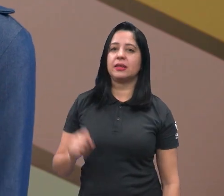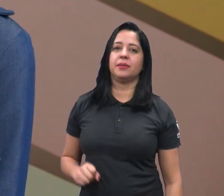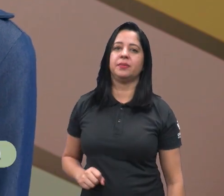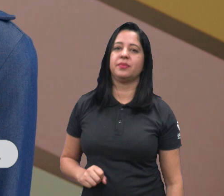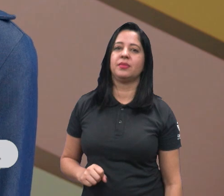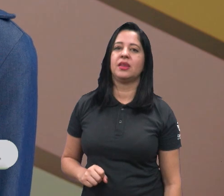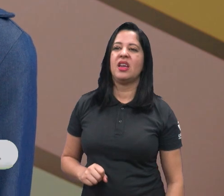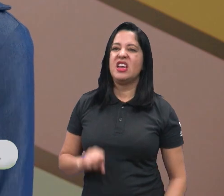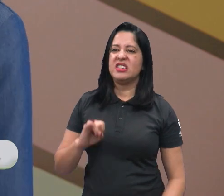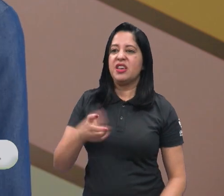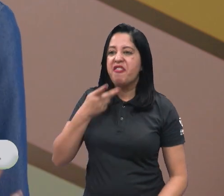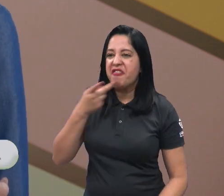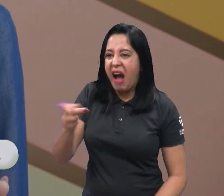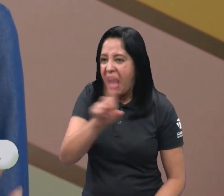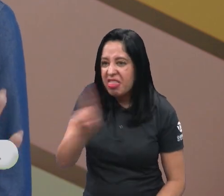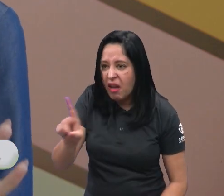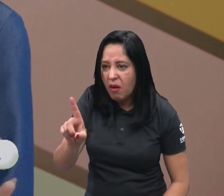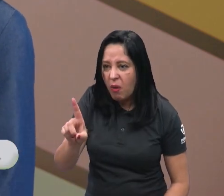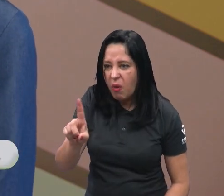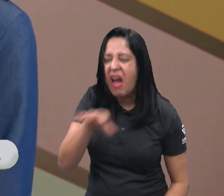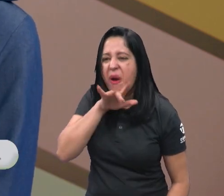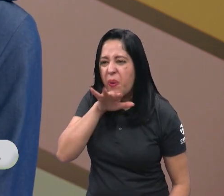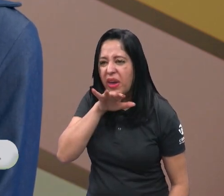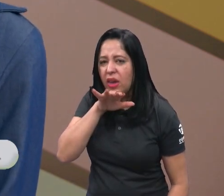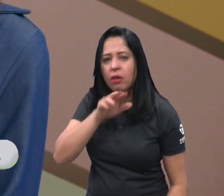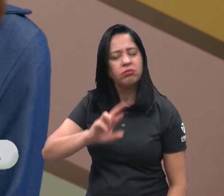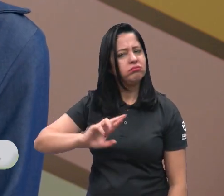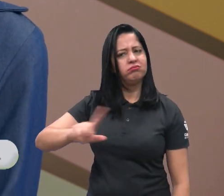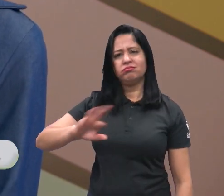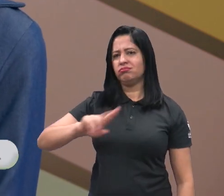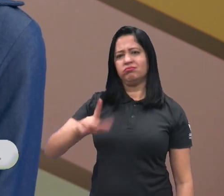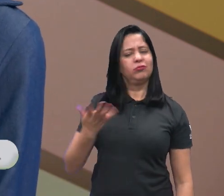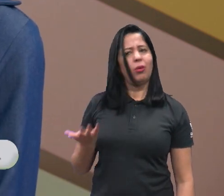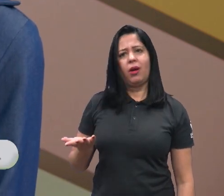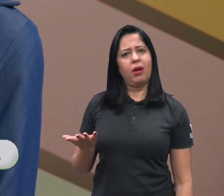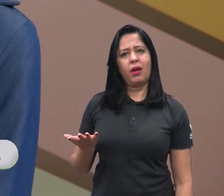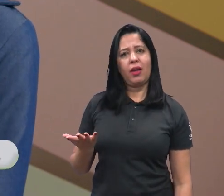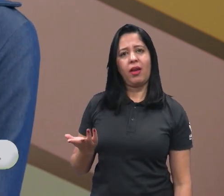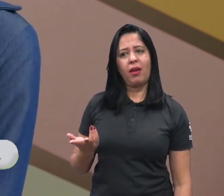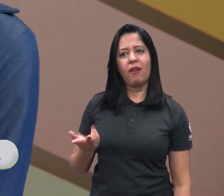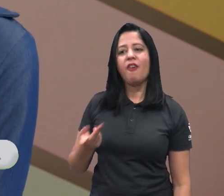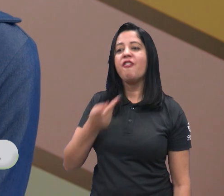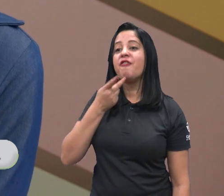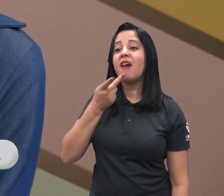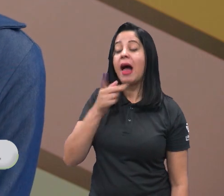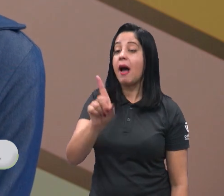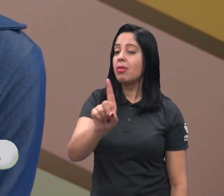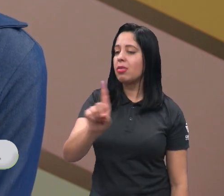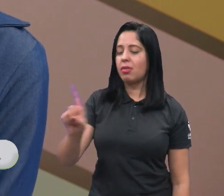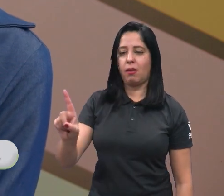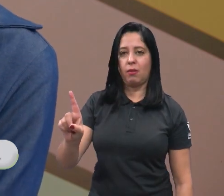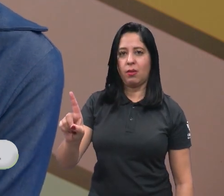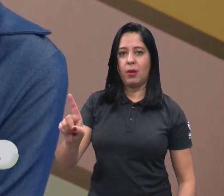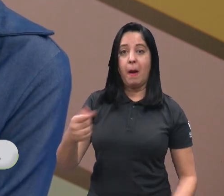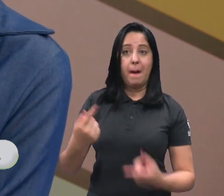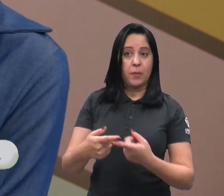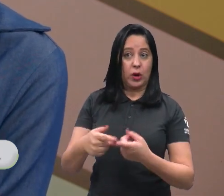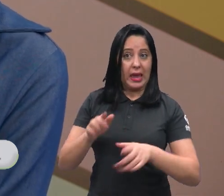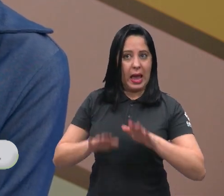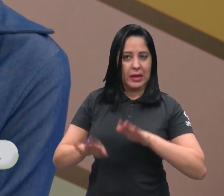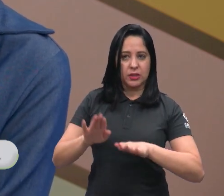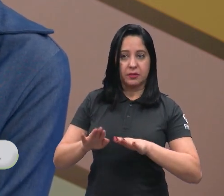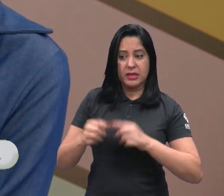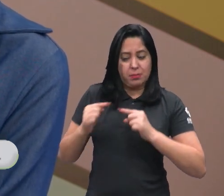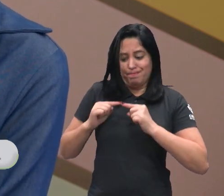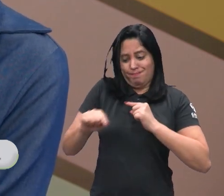tô sendo ruim, tô sendo má, né? E não é isso. Falar não para o outro quando não é condizente com aquilo que